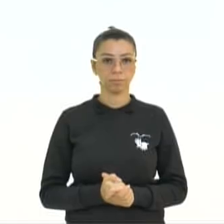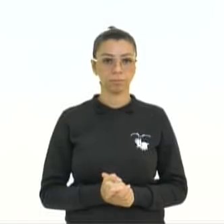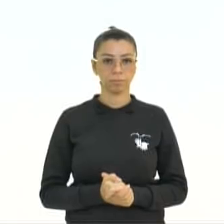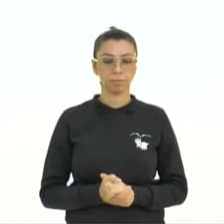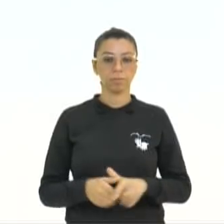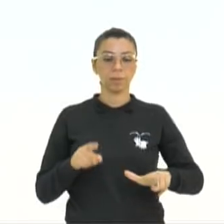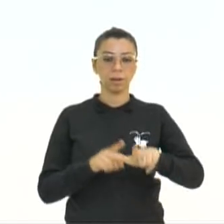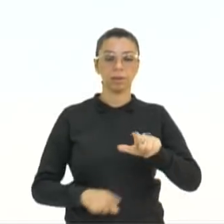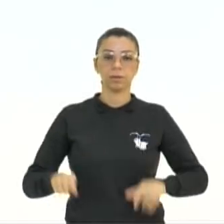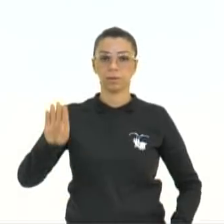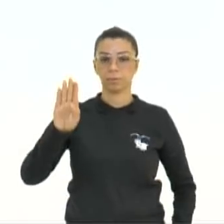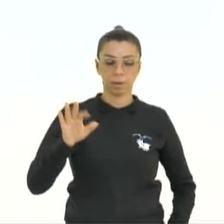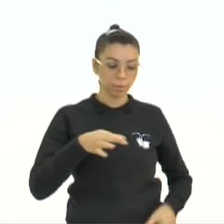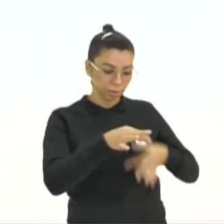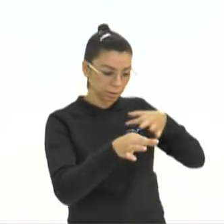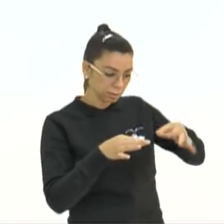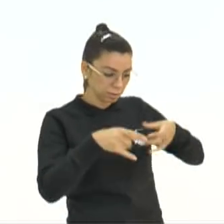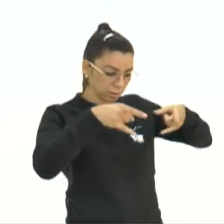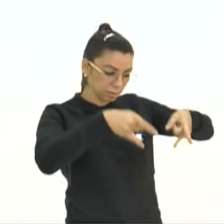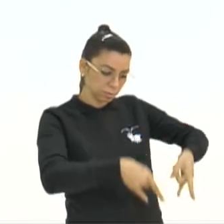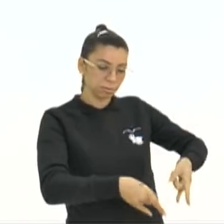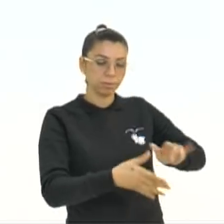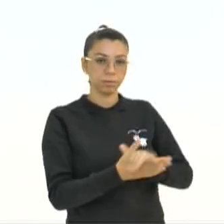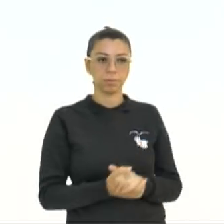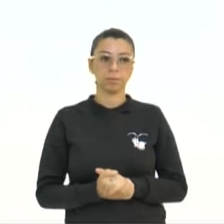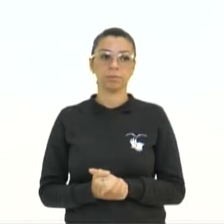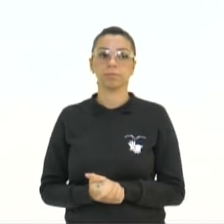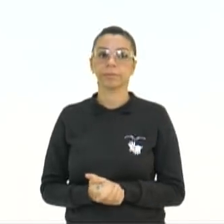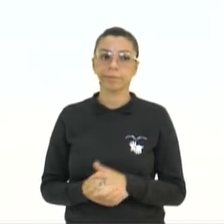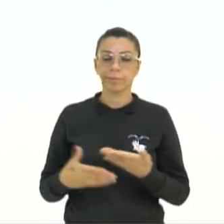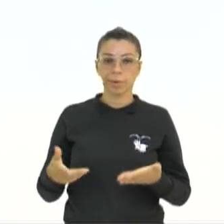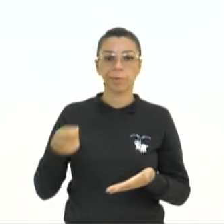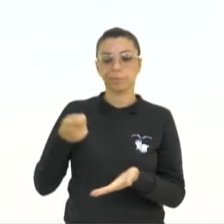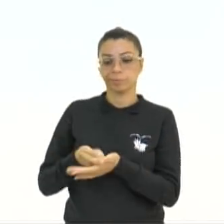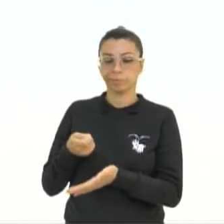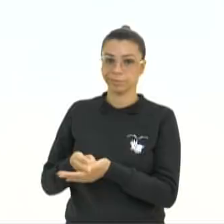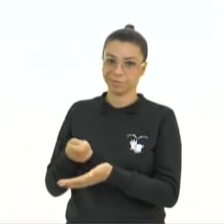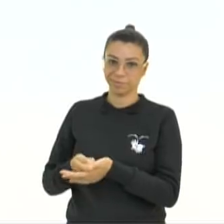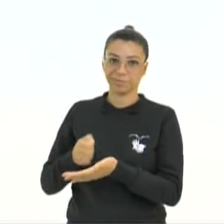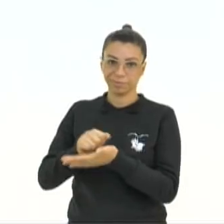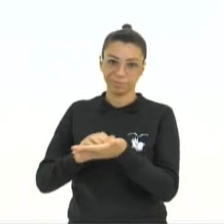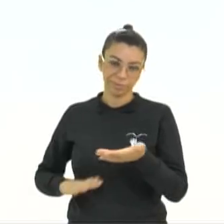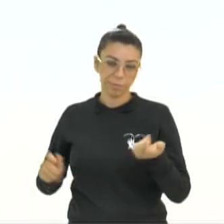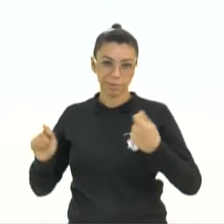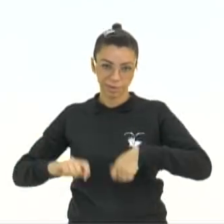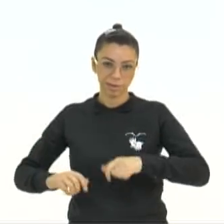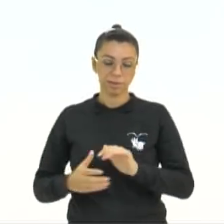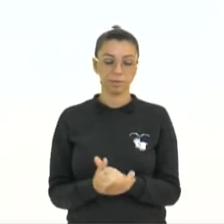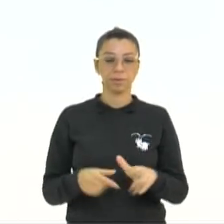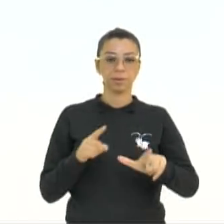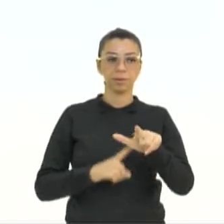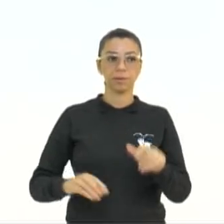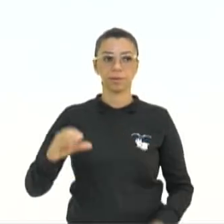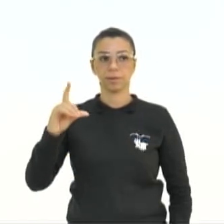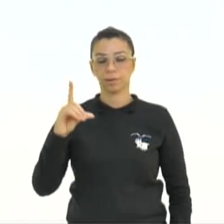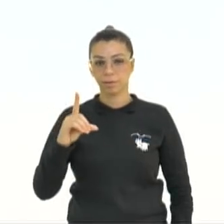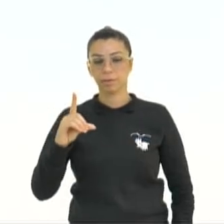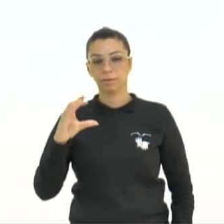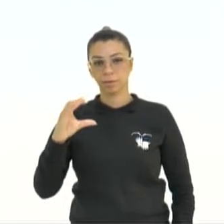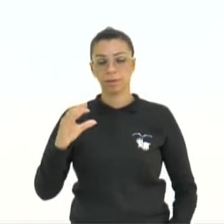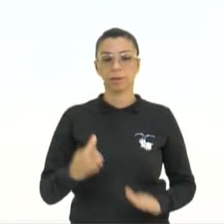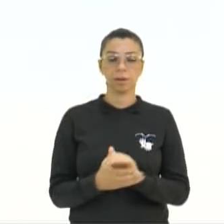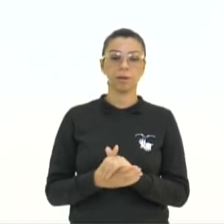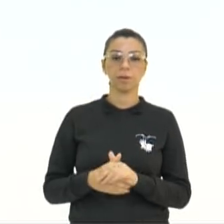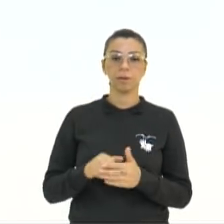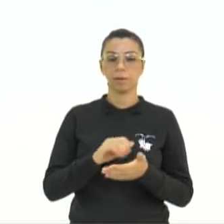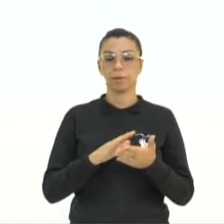the bed, arrumar a cama. Do the classroom é a sua atividade obrigatória, né? Você tem que fazer. Read for little kids é uma atividade